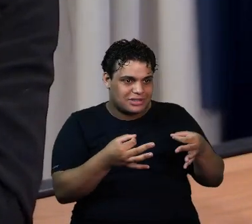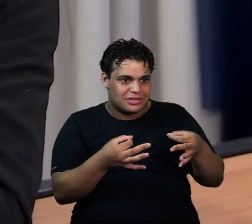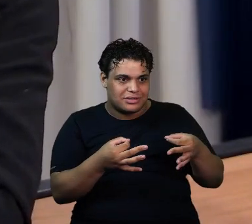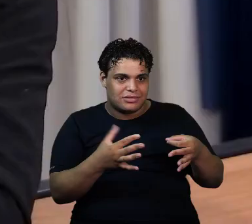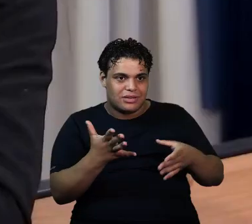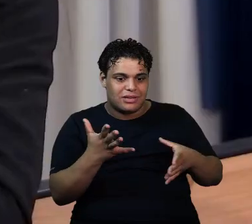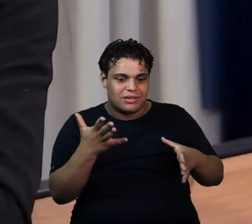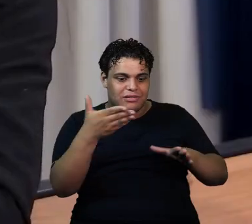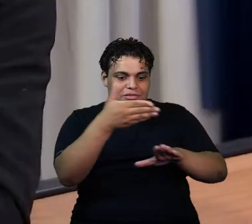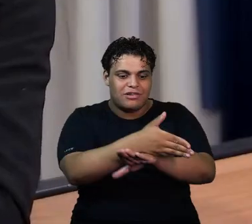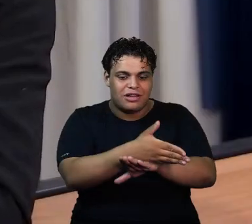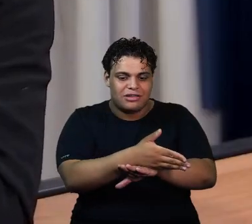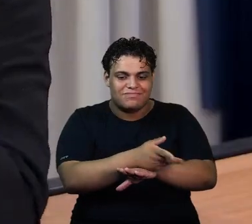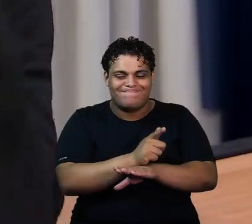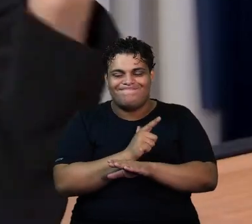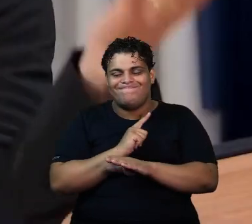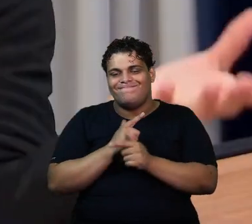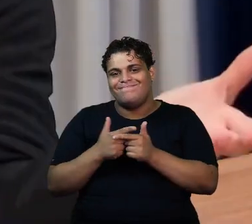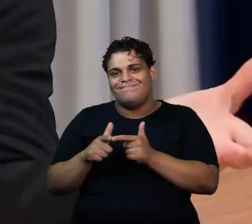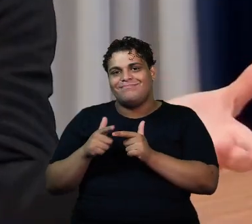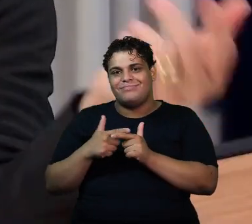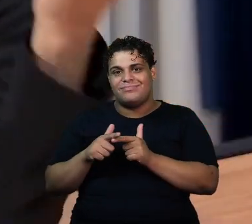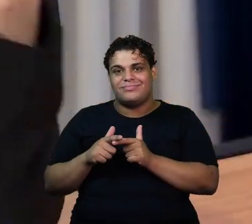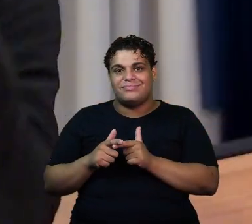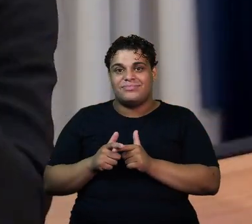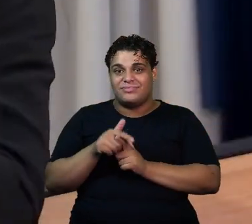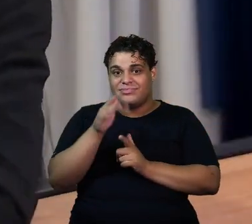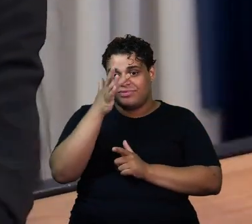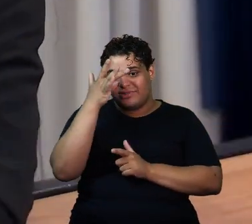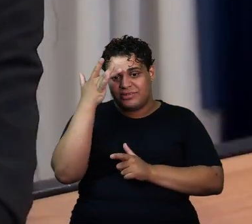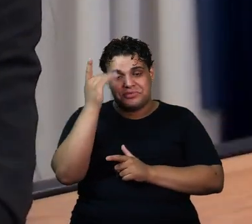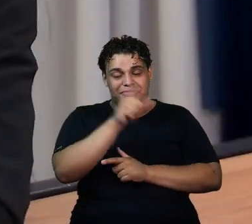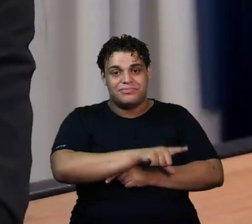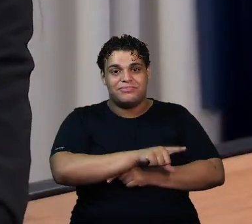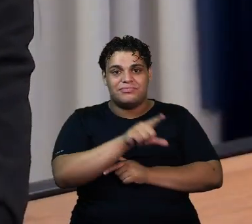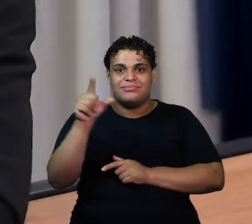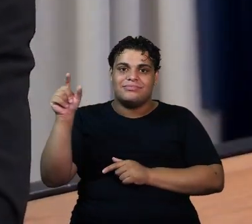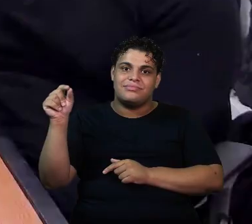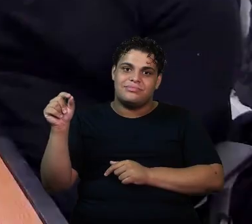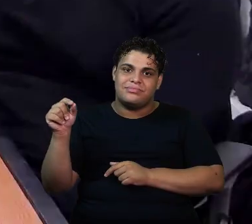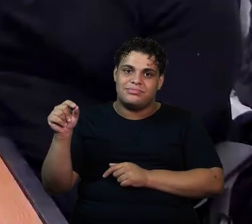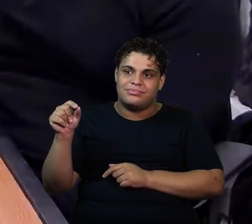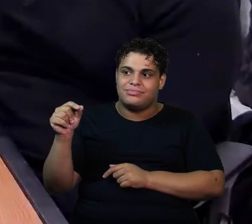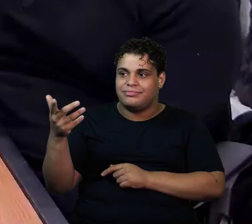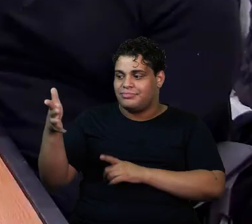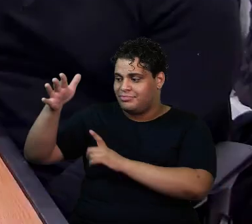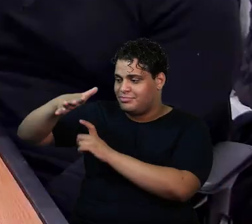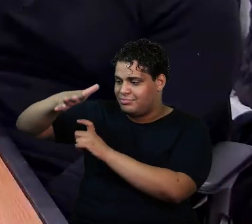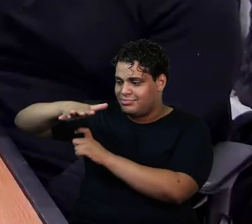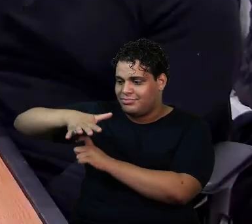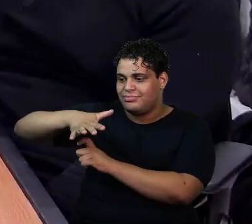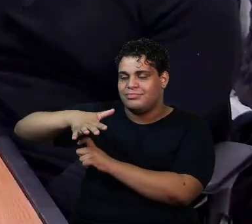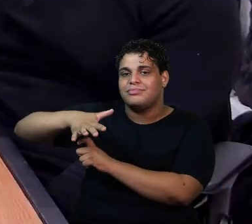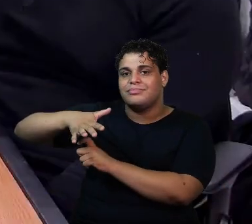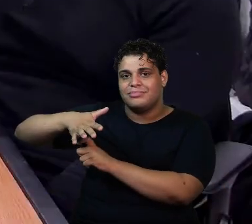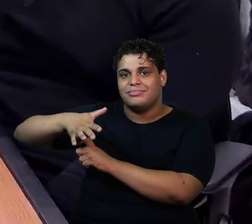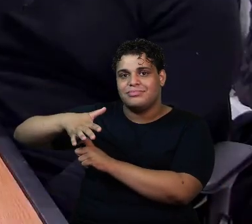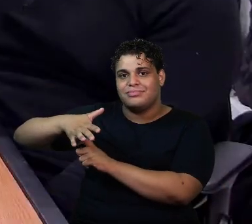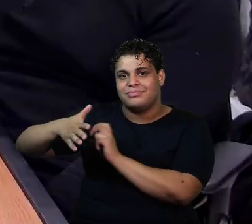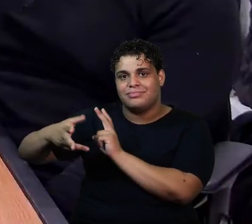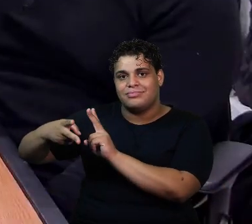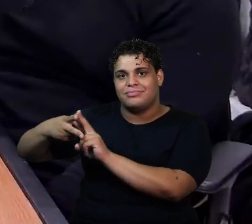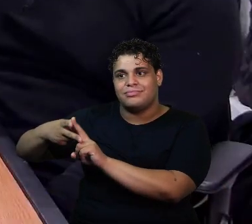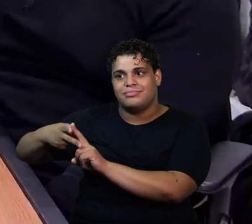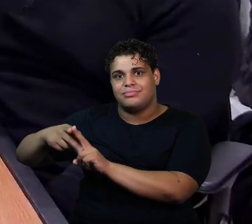muita confusão, transtorno. Então, muita gente vai embora para outros reinos, ficam exilados, impedidos de voltar. Então, trata sobre... Alguns